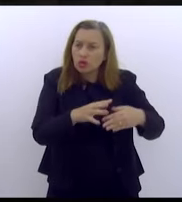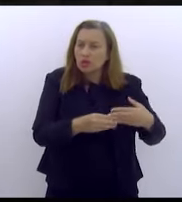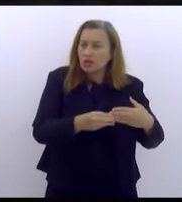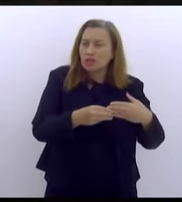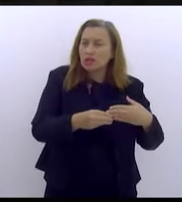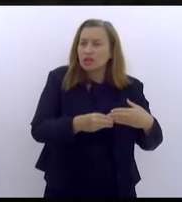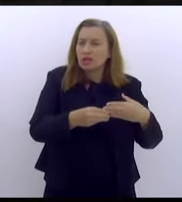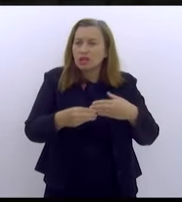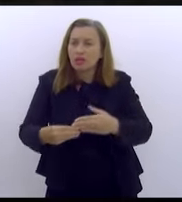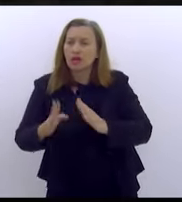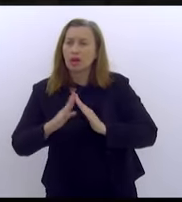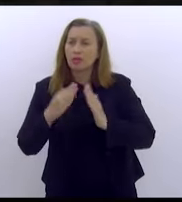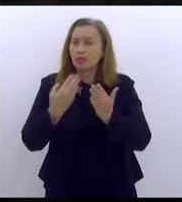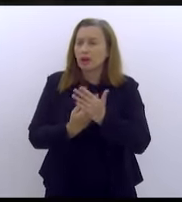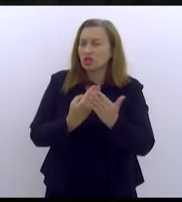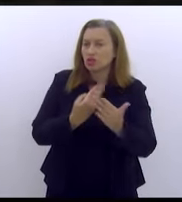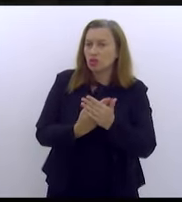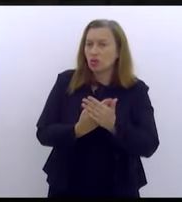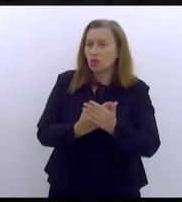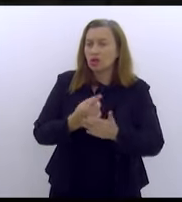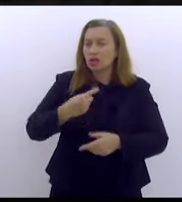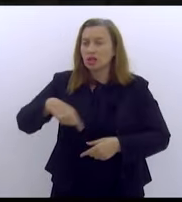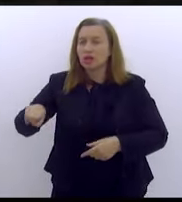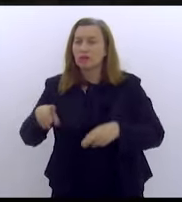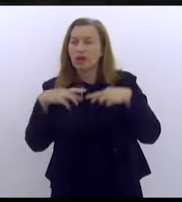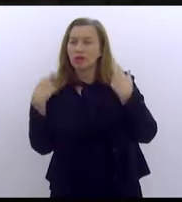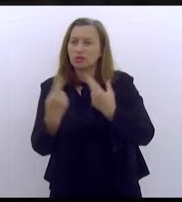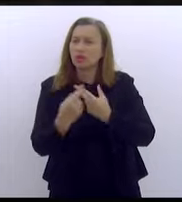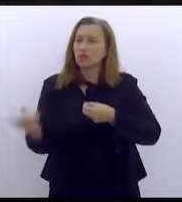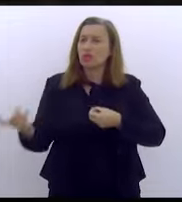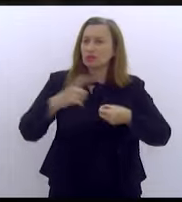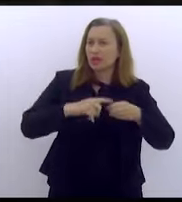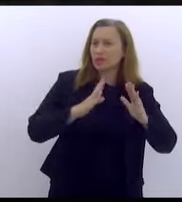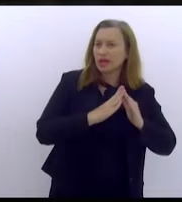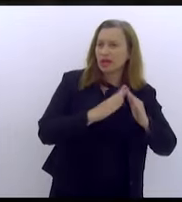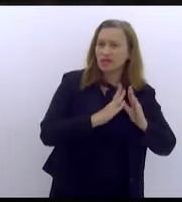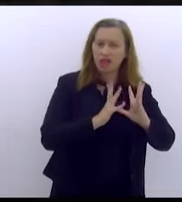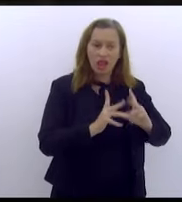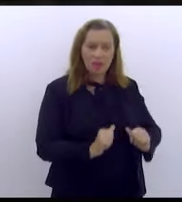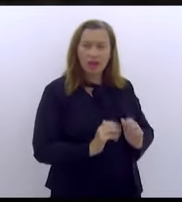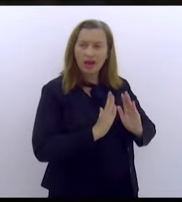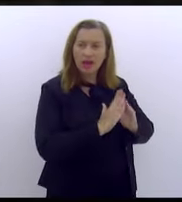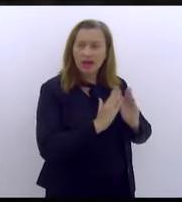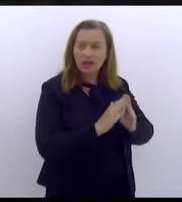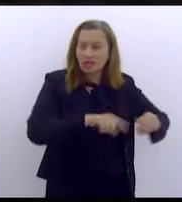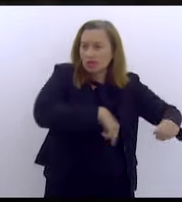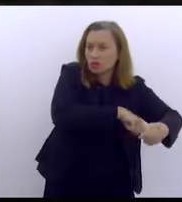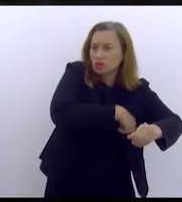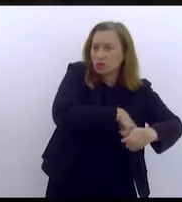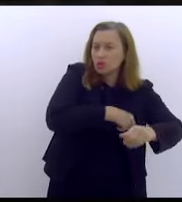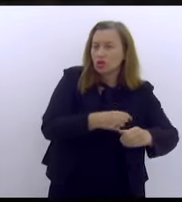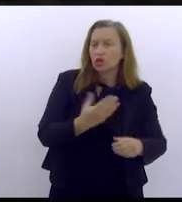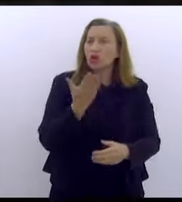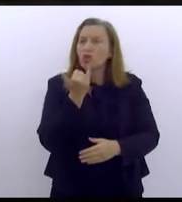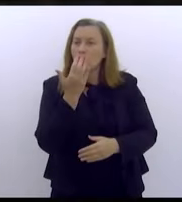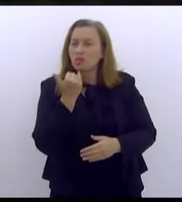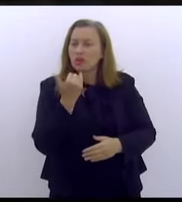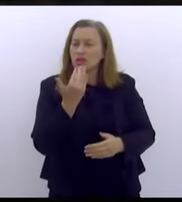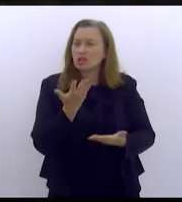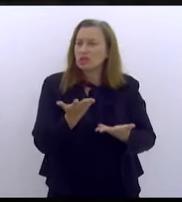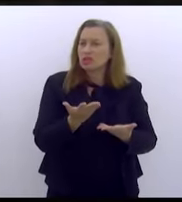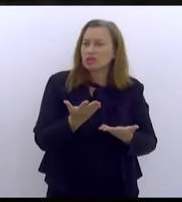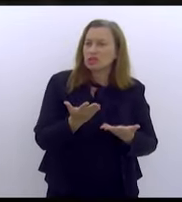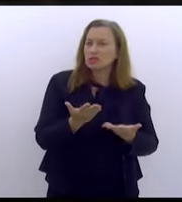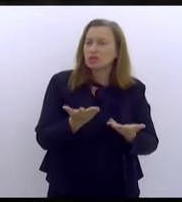escola, ir para a reunião da escola, voltar para casa, limpar a casa, fazer almoço, fazer jantar,